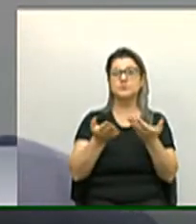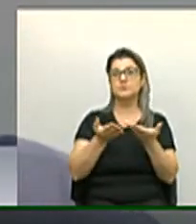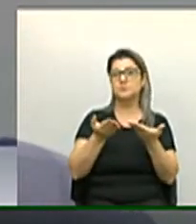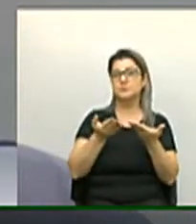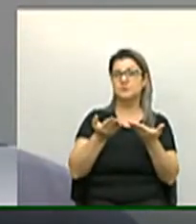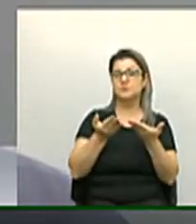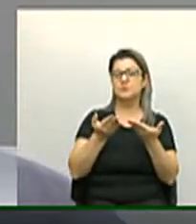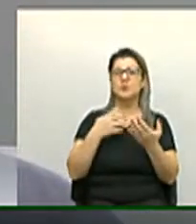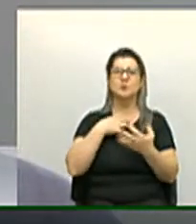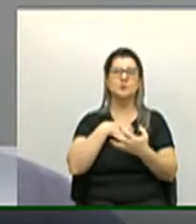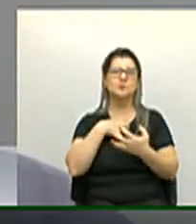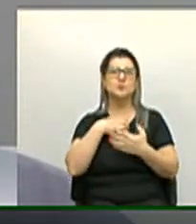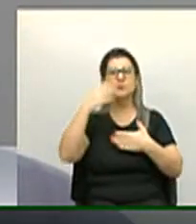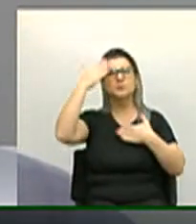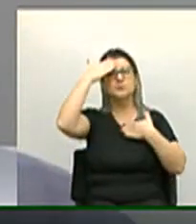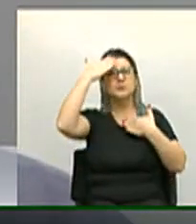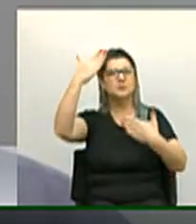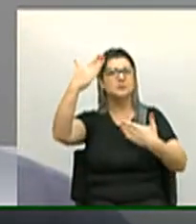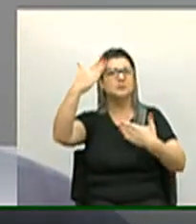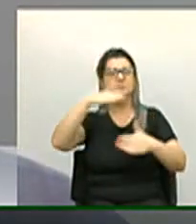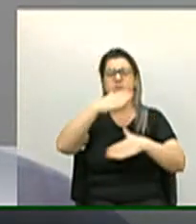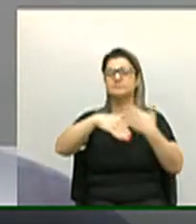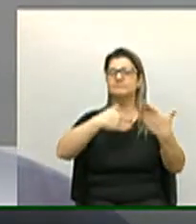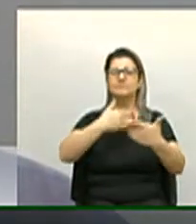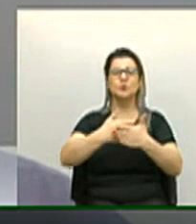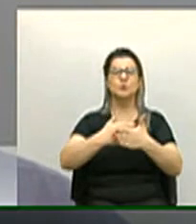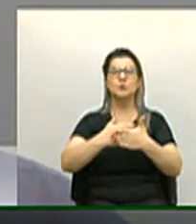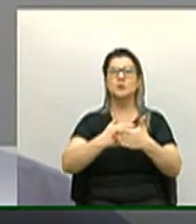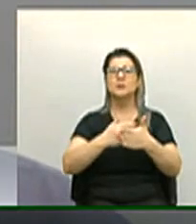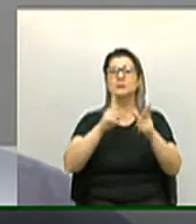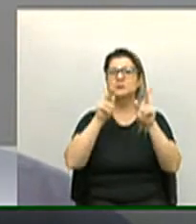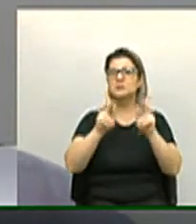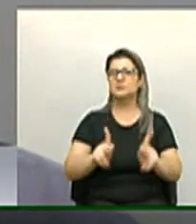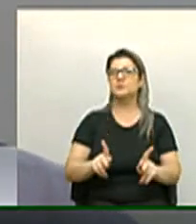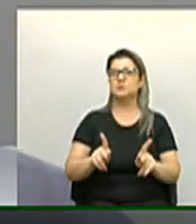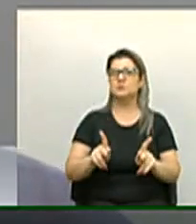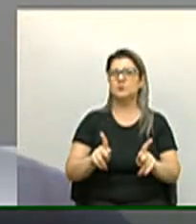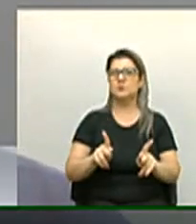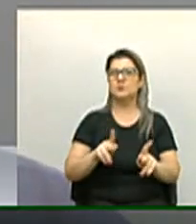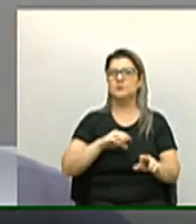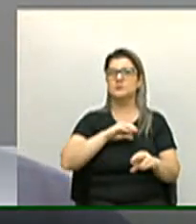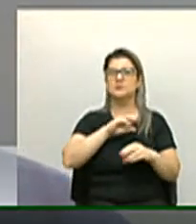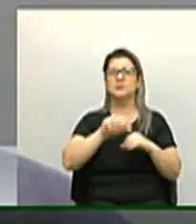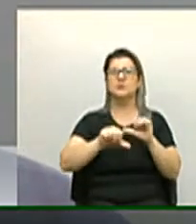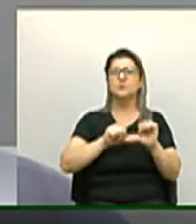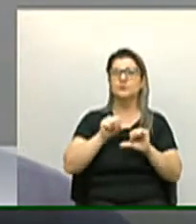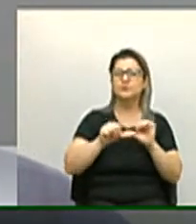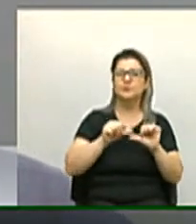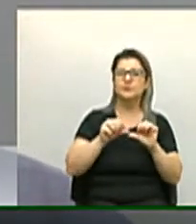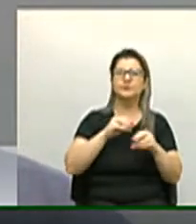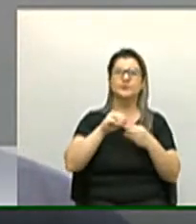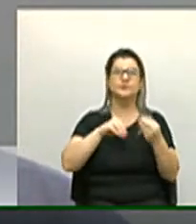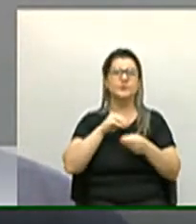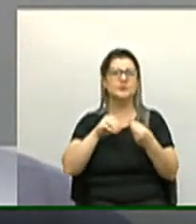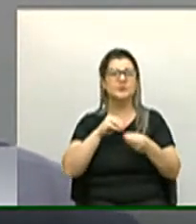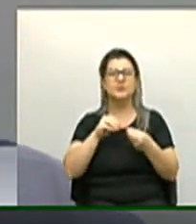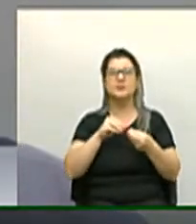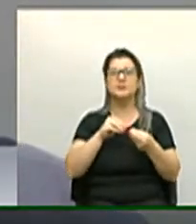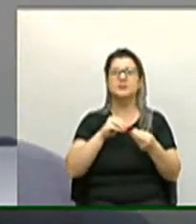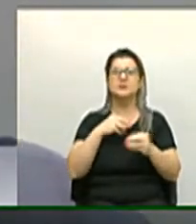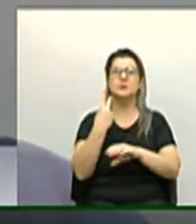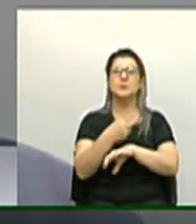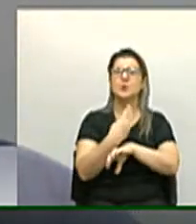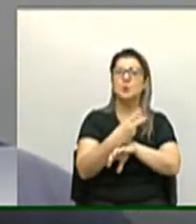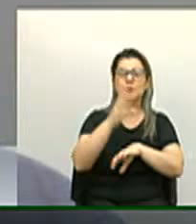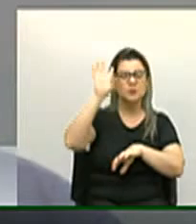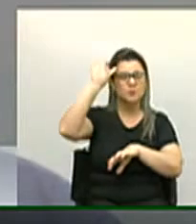uma forma de agradecimento a todas as pessoas que se envolveram nesse intento de buscar uma solução para a